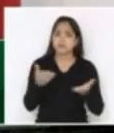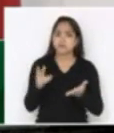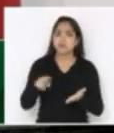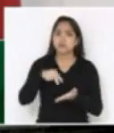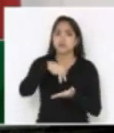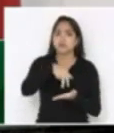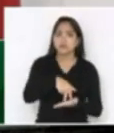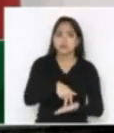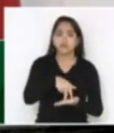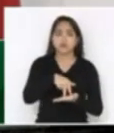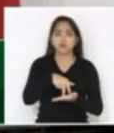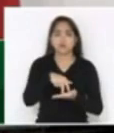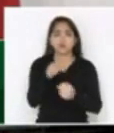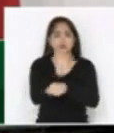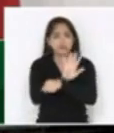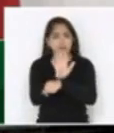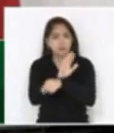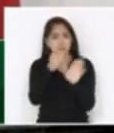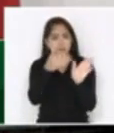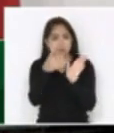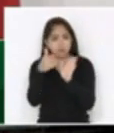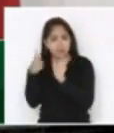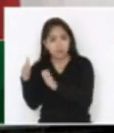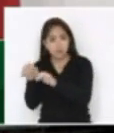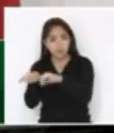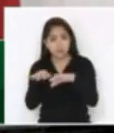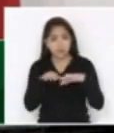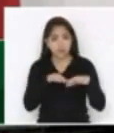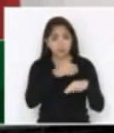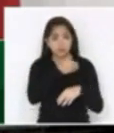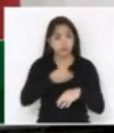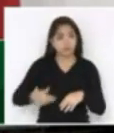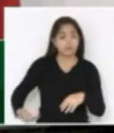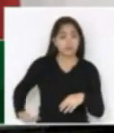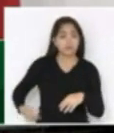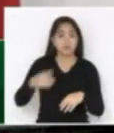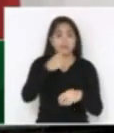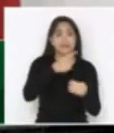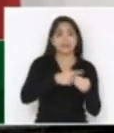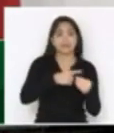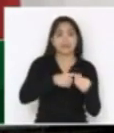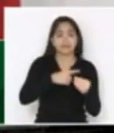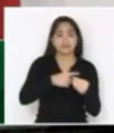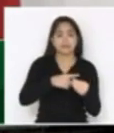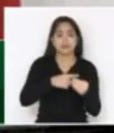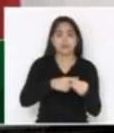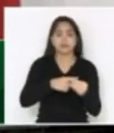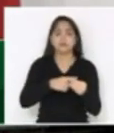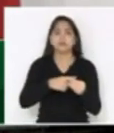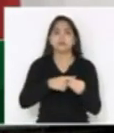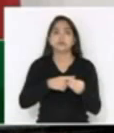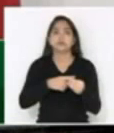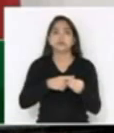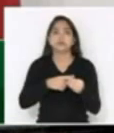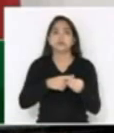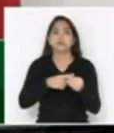para mostrar um vídeo de uma audiência pública que fizemos em Forquilinha, da pavimentação da rodovia Jacob Vestrup também, que